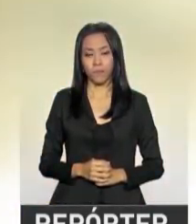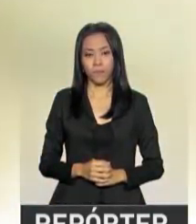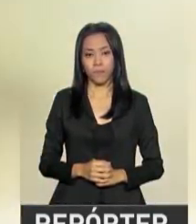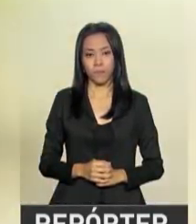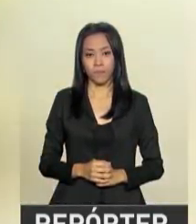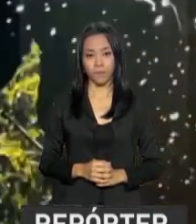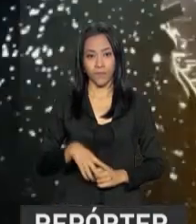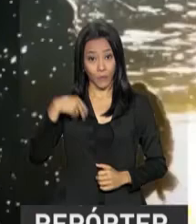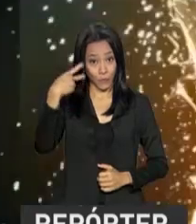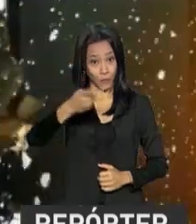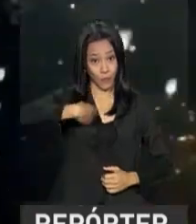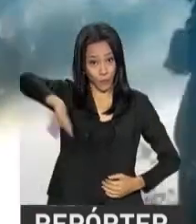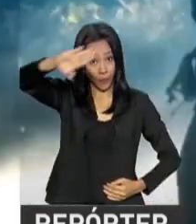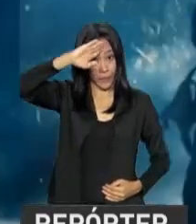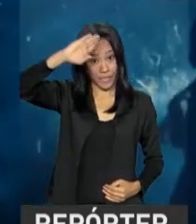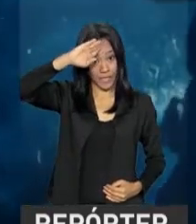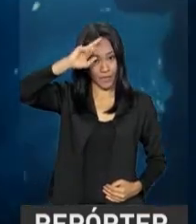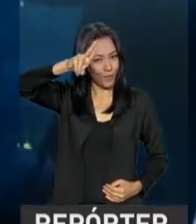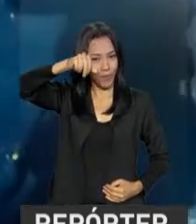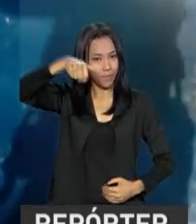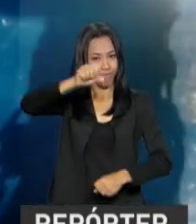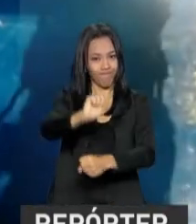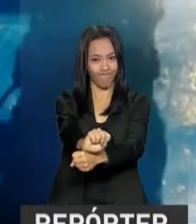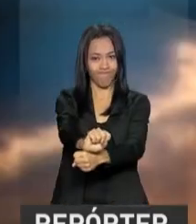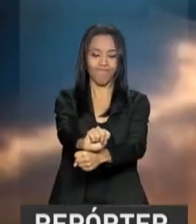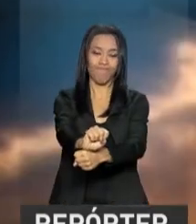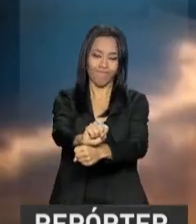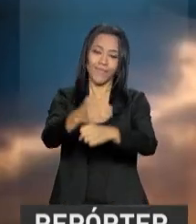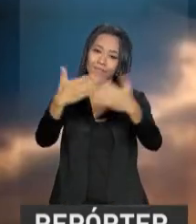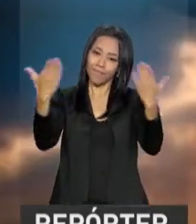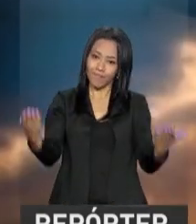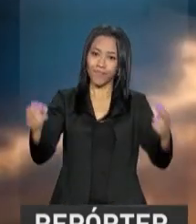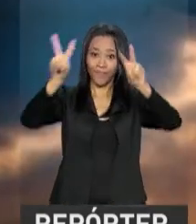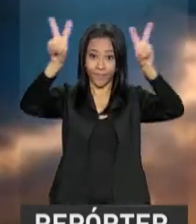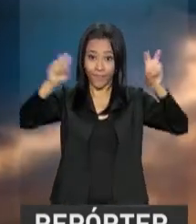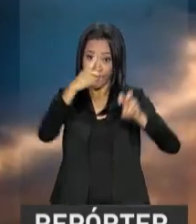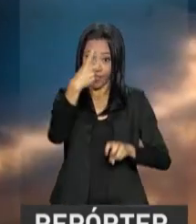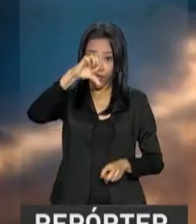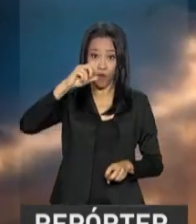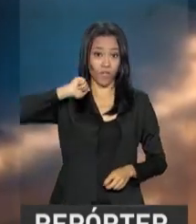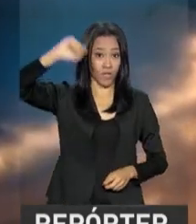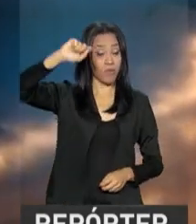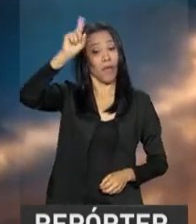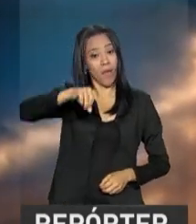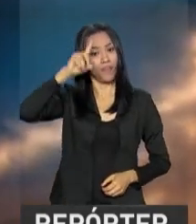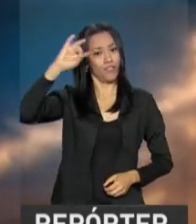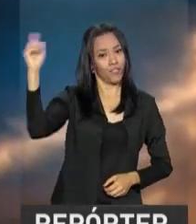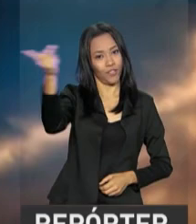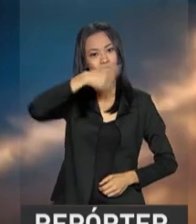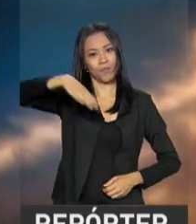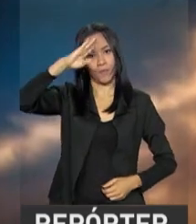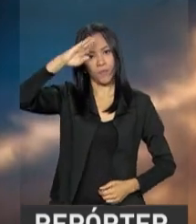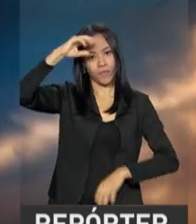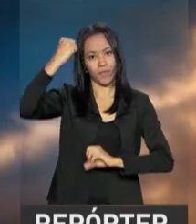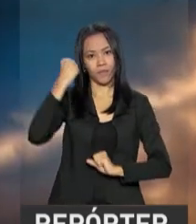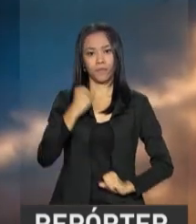o seu exército nunca para 19 de abril dia do exército